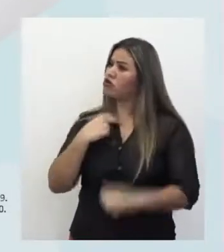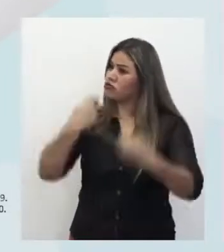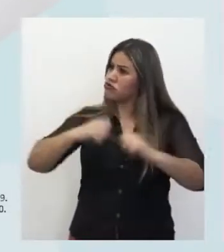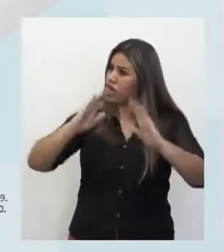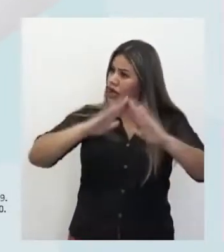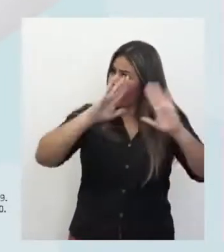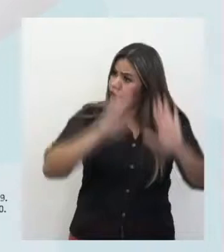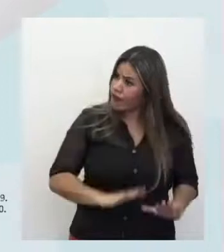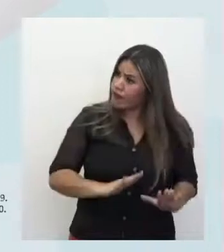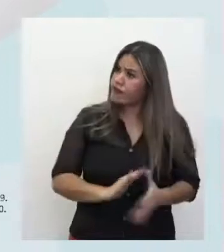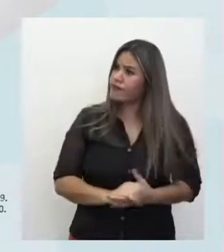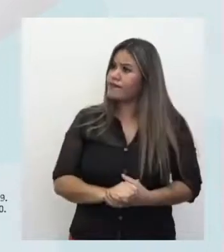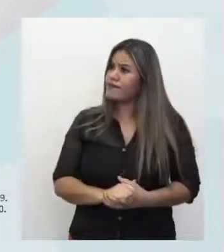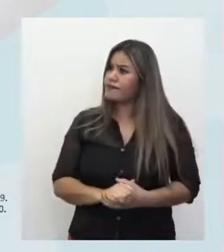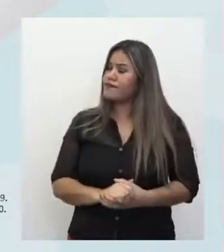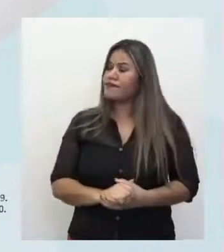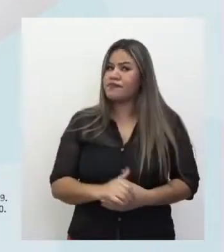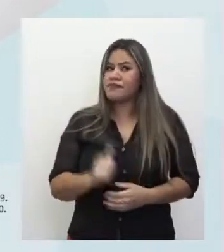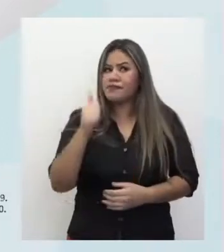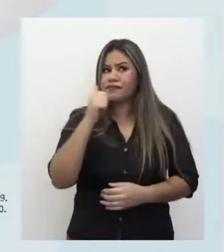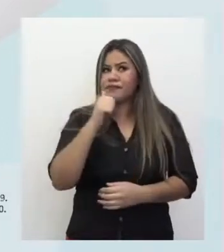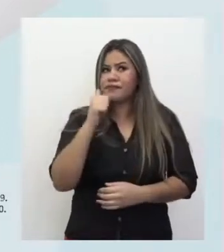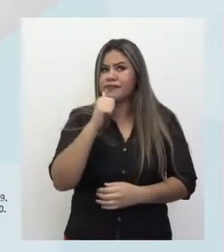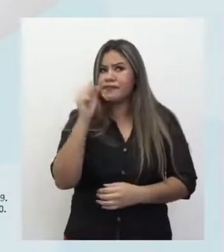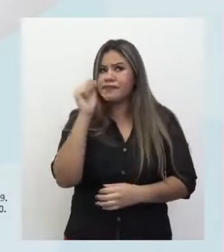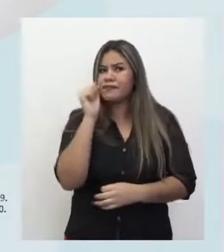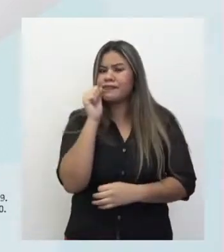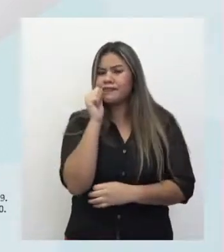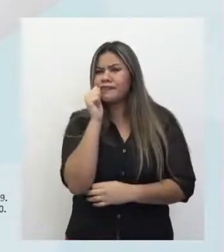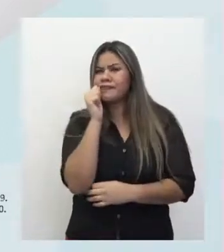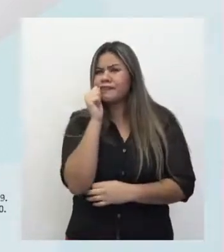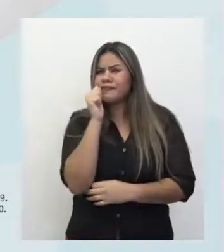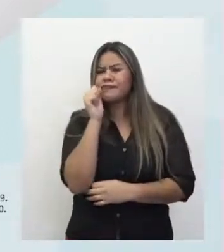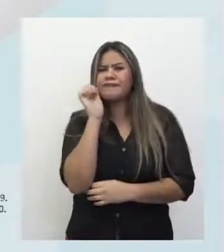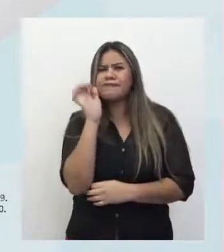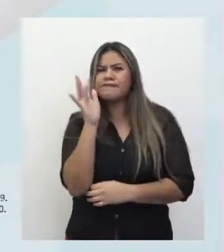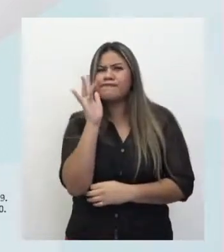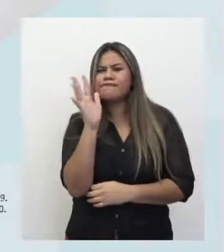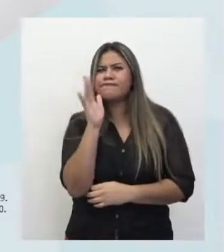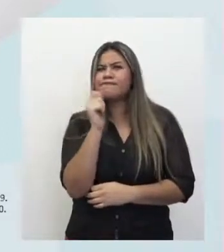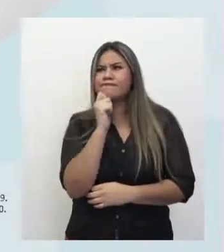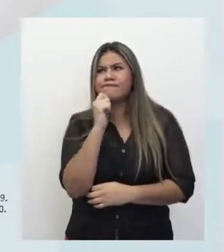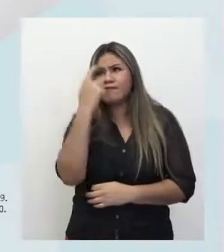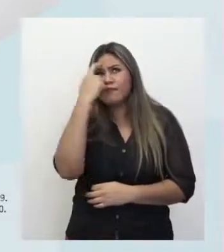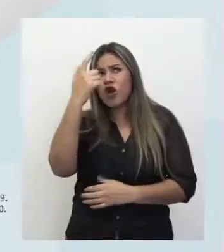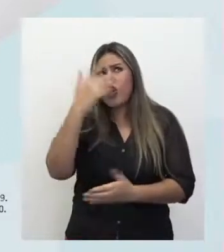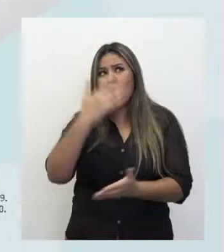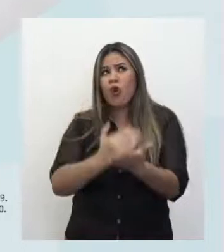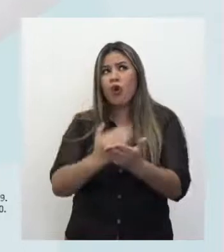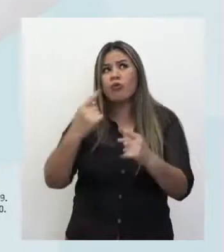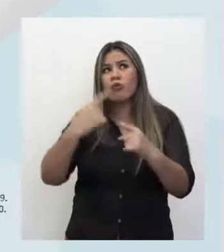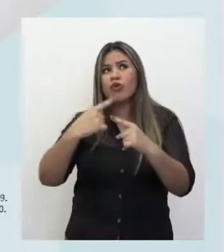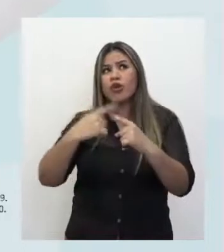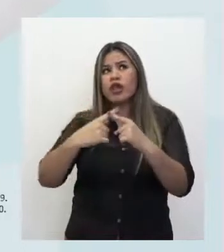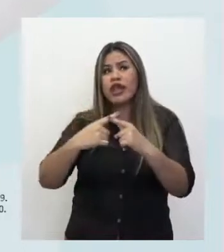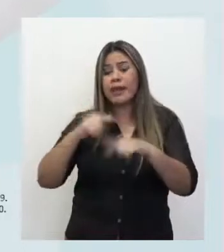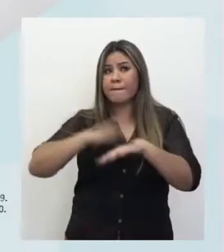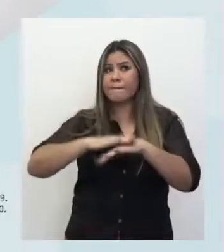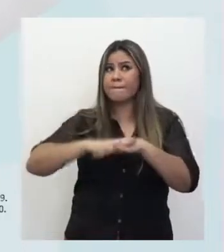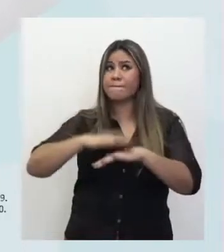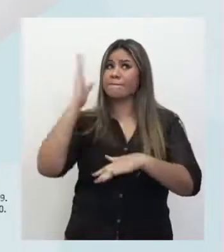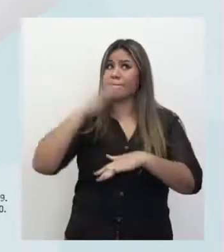vizinhos. A senhora percebeu o conselho da porta. Pensou que tudo começara porque tratara mal o seu